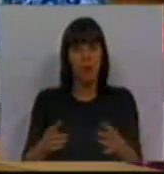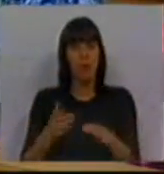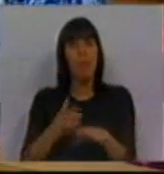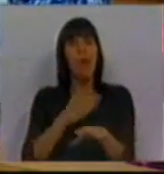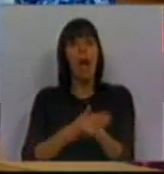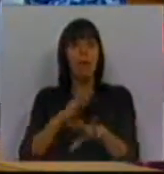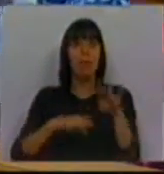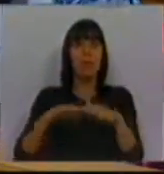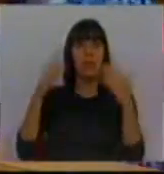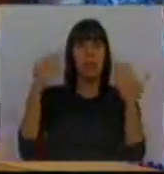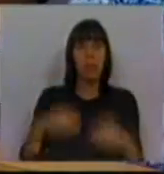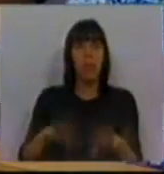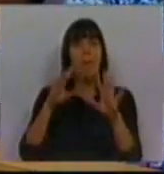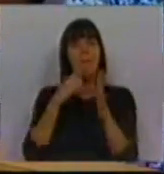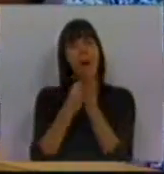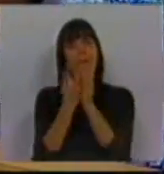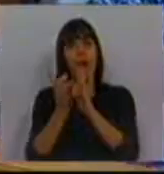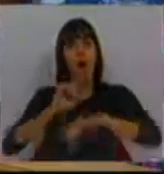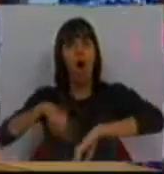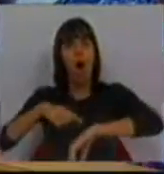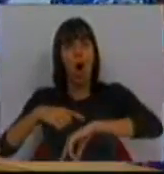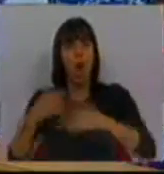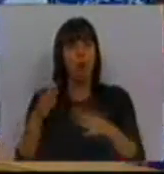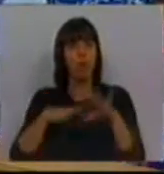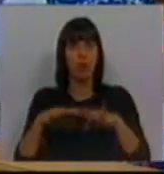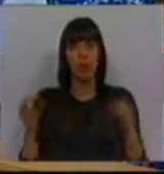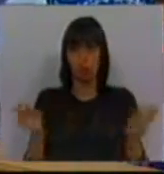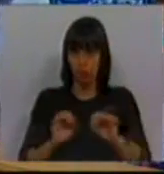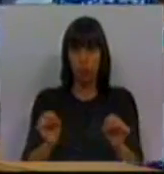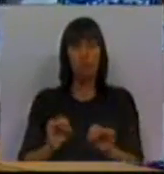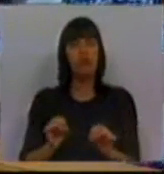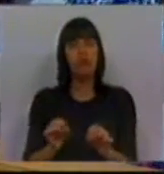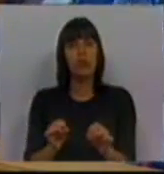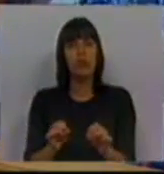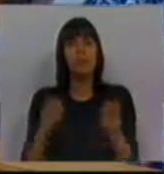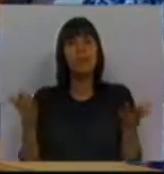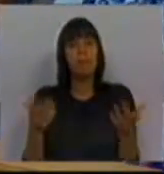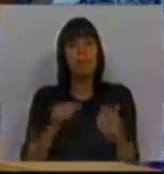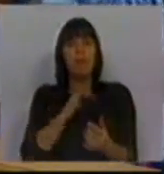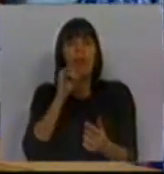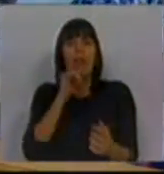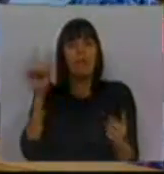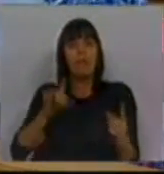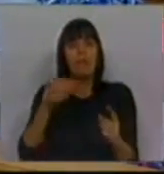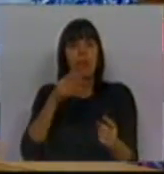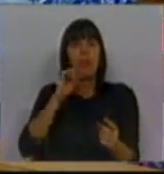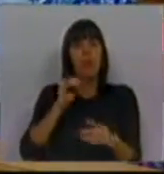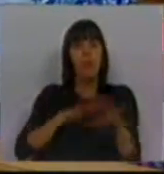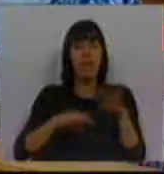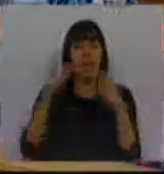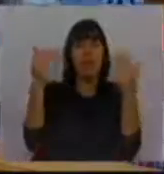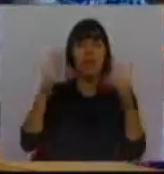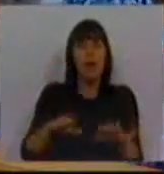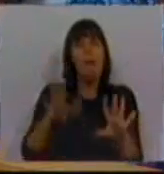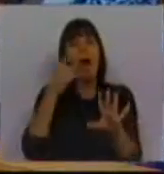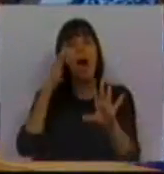antes fizeram mal, mas há um conjunto de obras que são precisas e não estão a ser feitas. O recorrente, o PS fez mal,